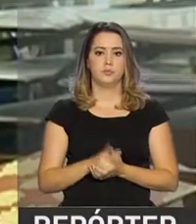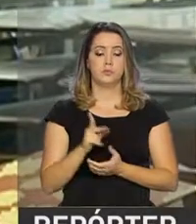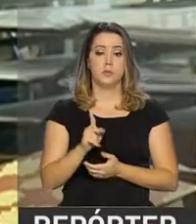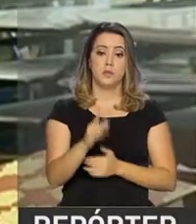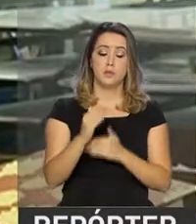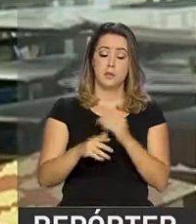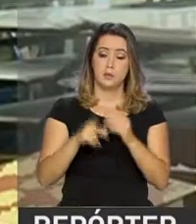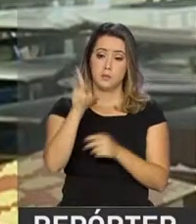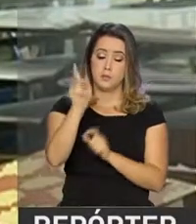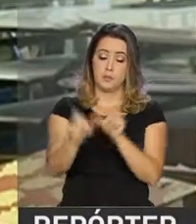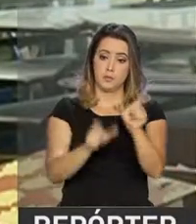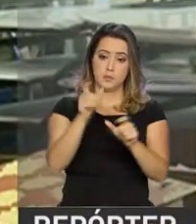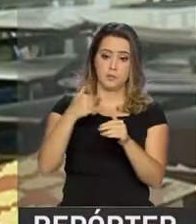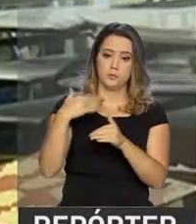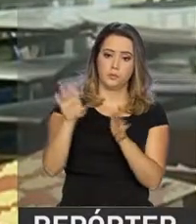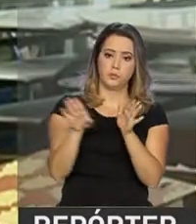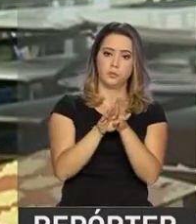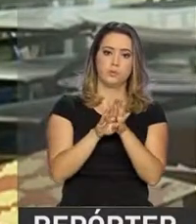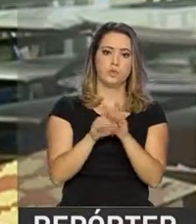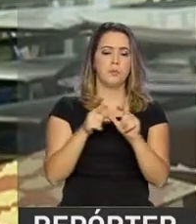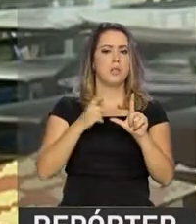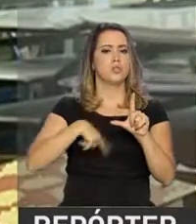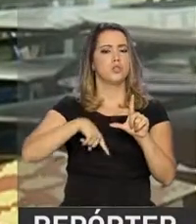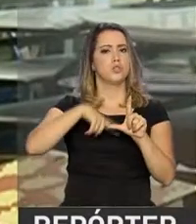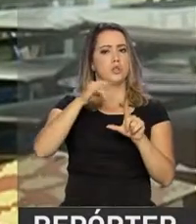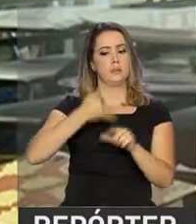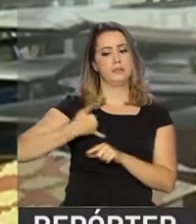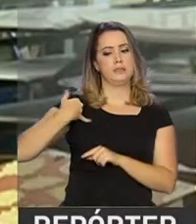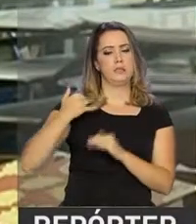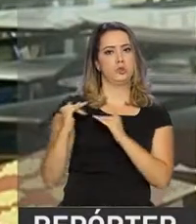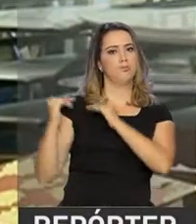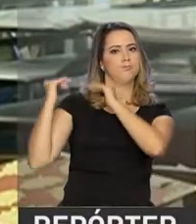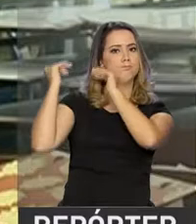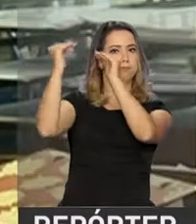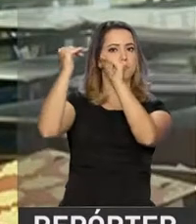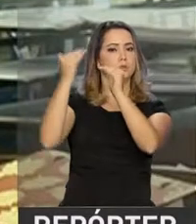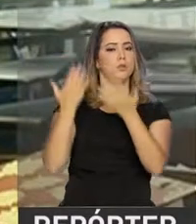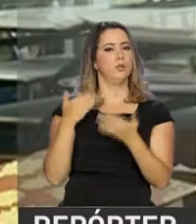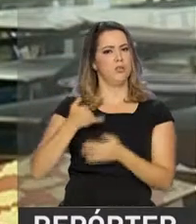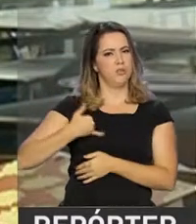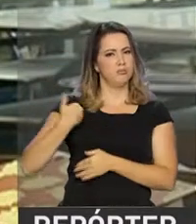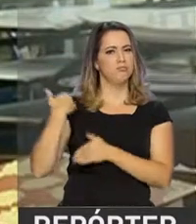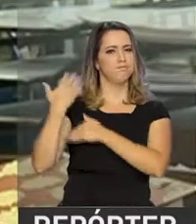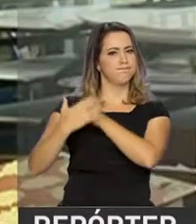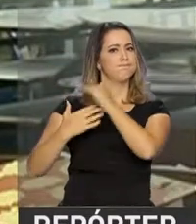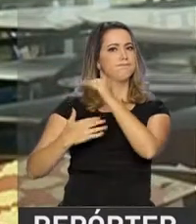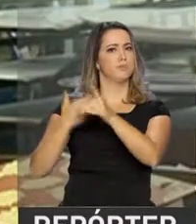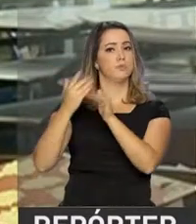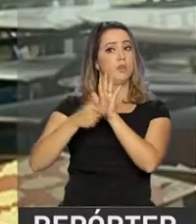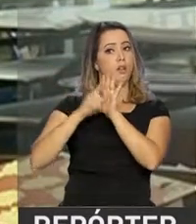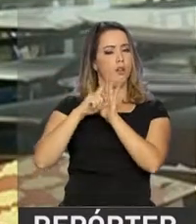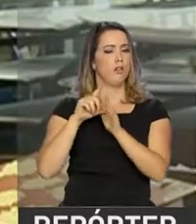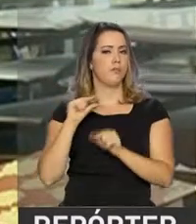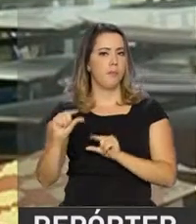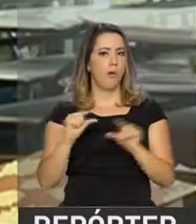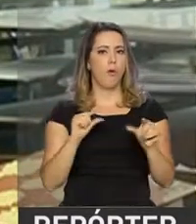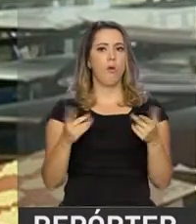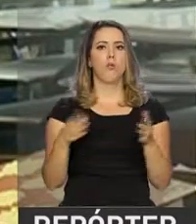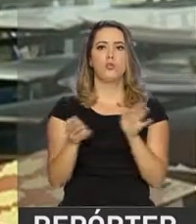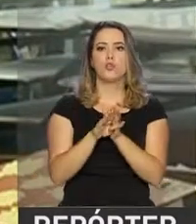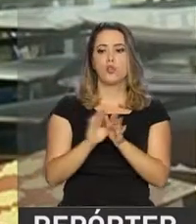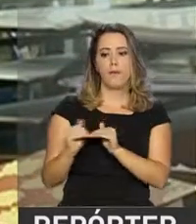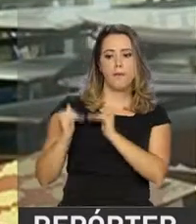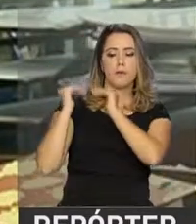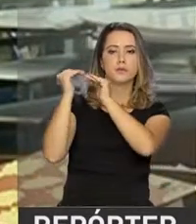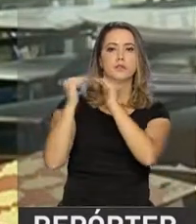pessoas estão chegando no topo da pirâmide etária né que até então não eram poucas pessoas que chegavam no